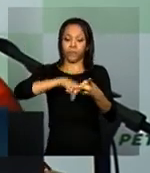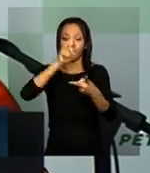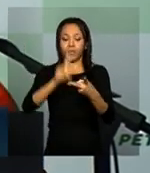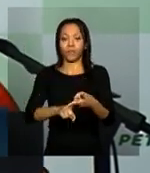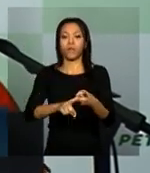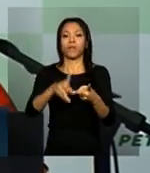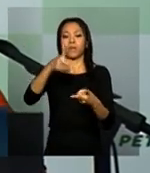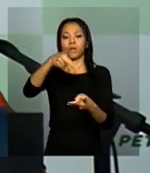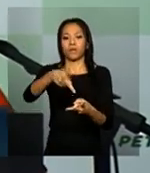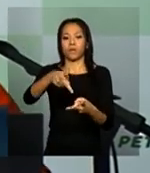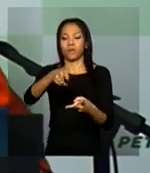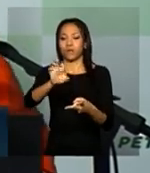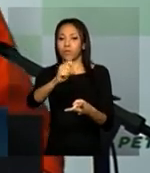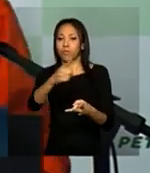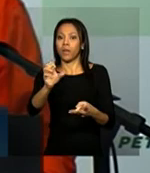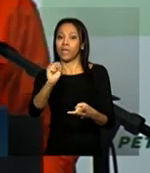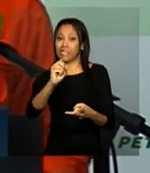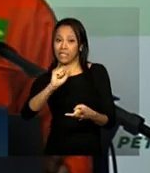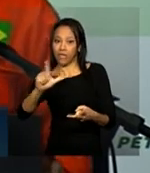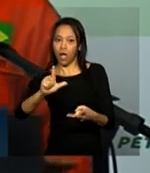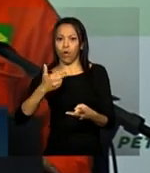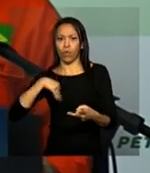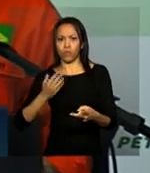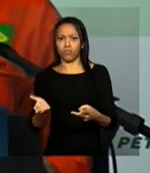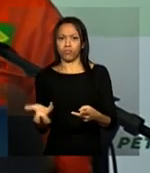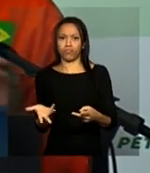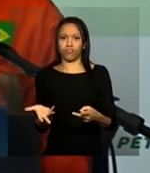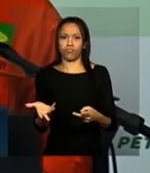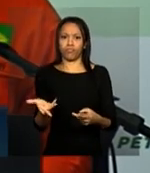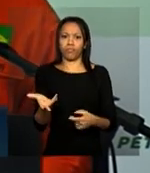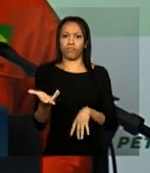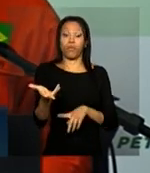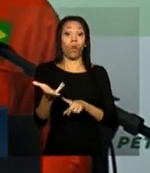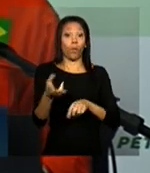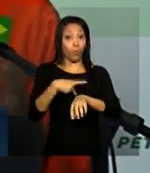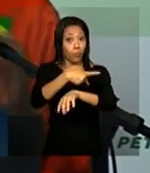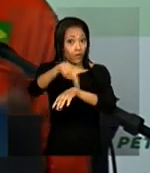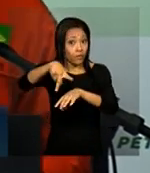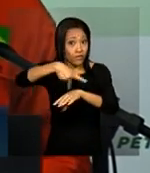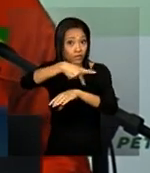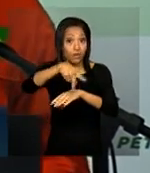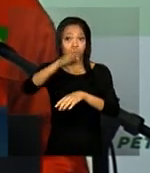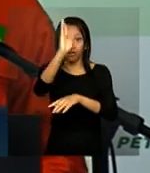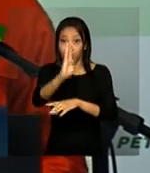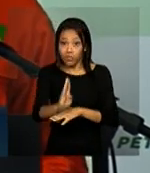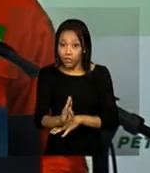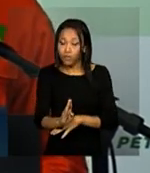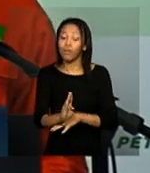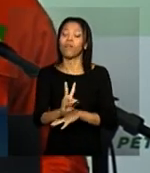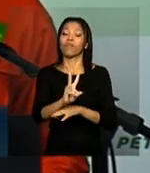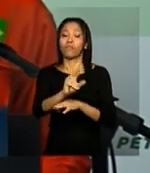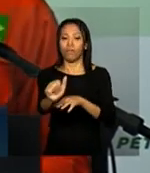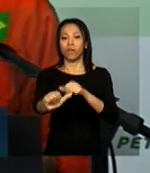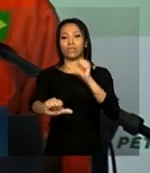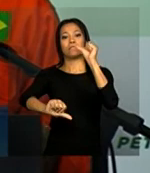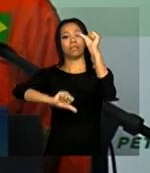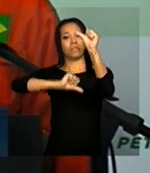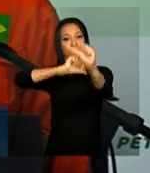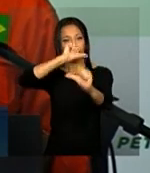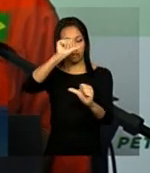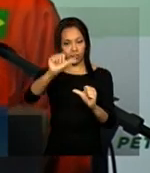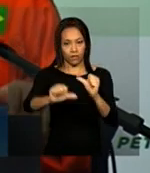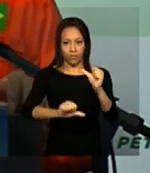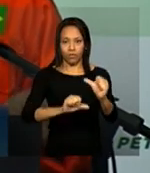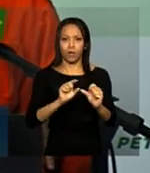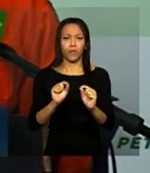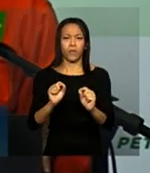ganhando velocidade, escala, o Brasil vai se transformar necessariamente no